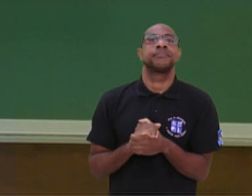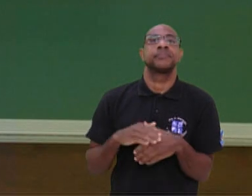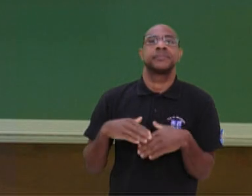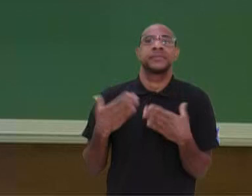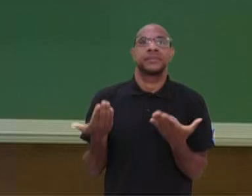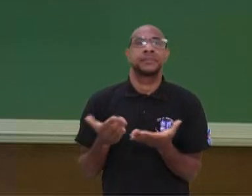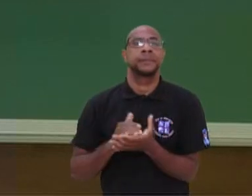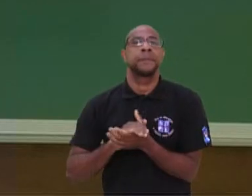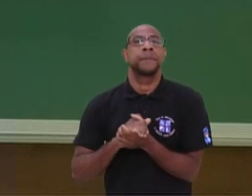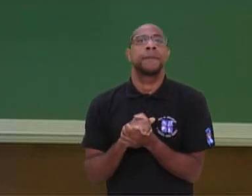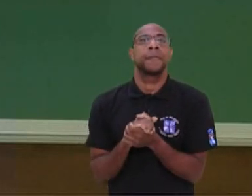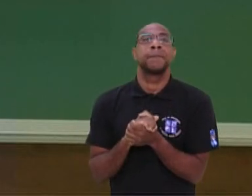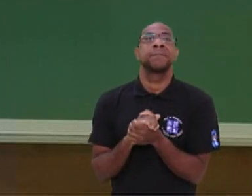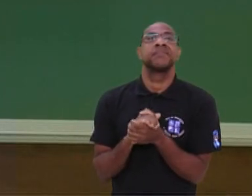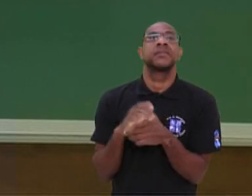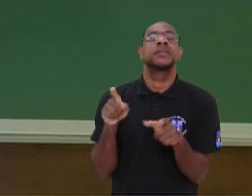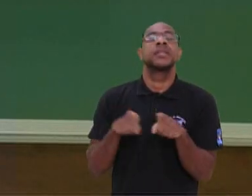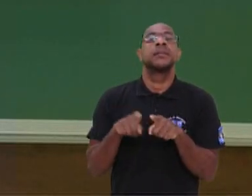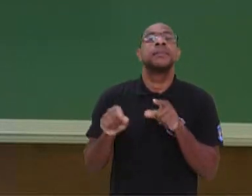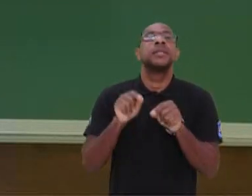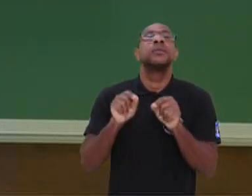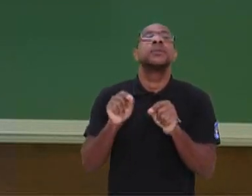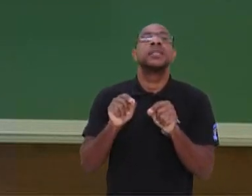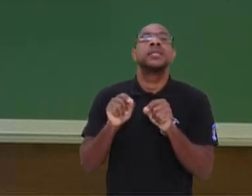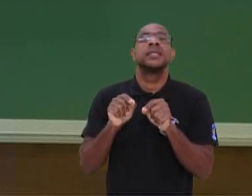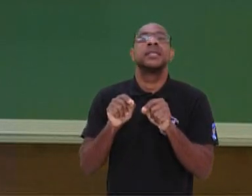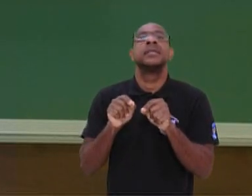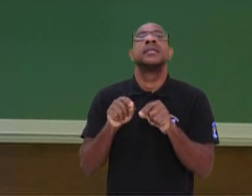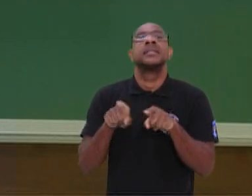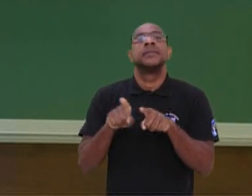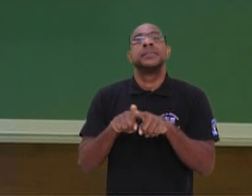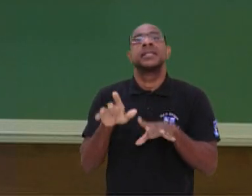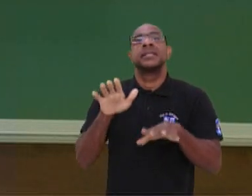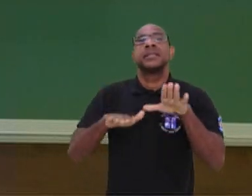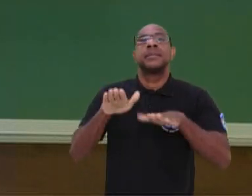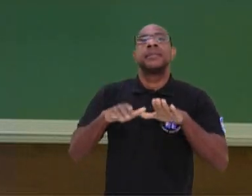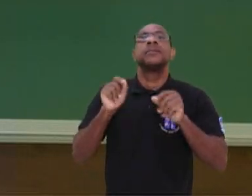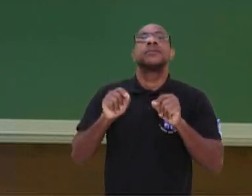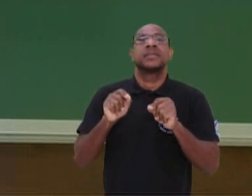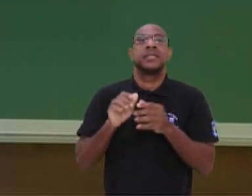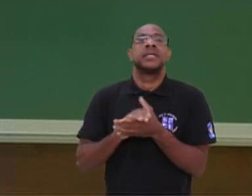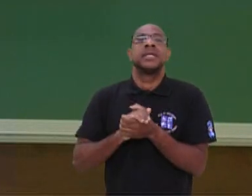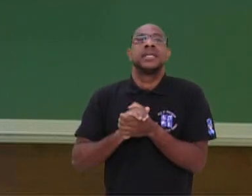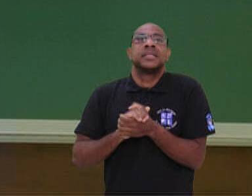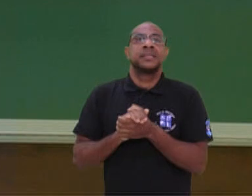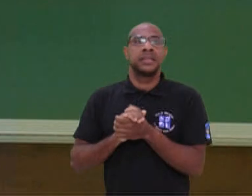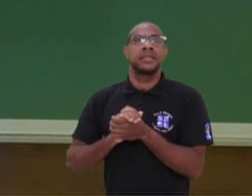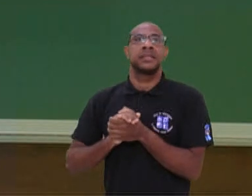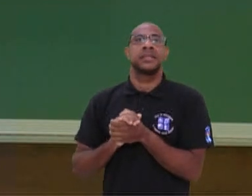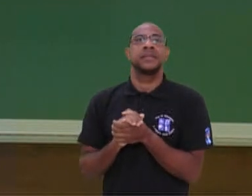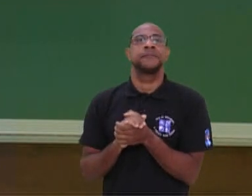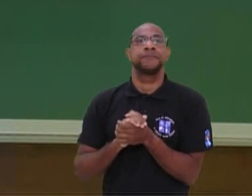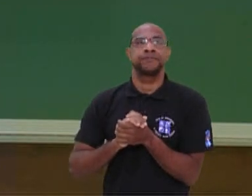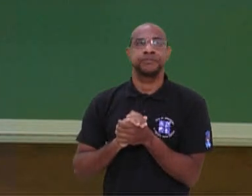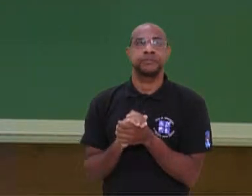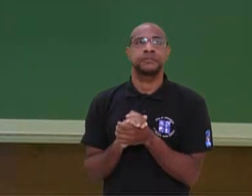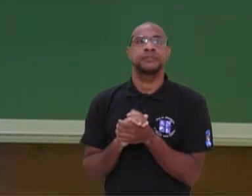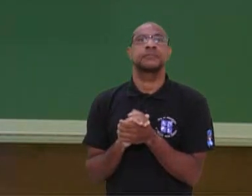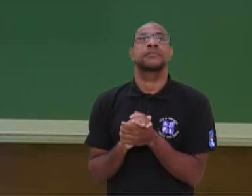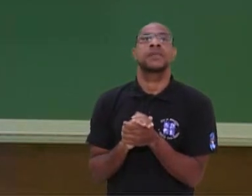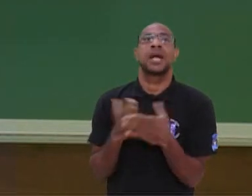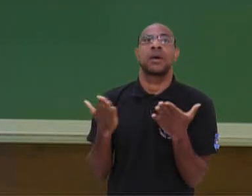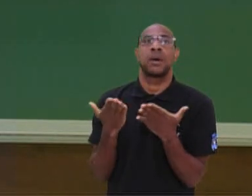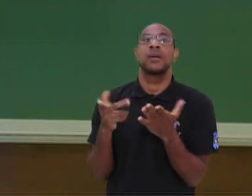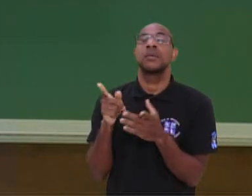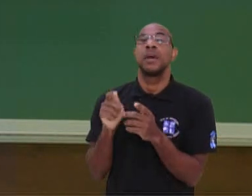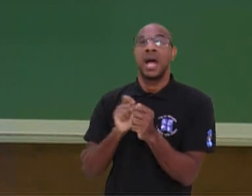no país, que coincide também com uma distribuição econômica e social. Ok? Sigamos. Agora sim, uma reportagem.